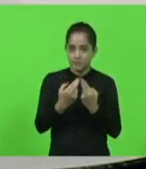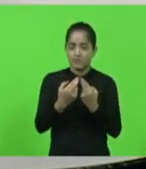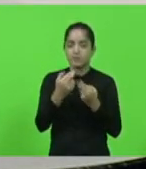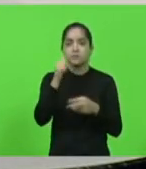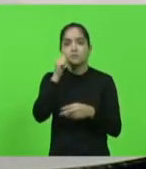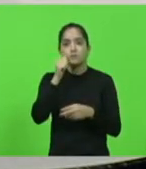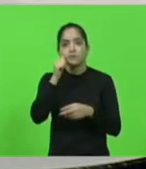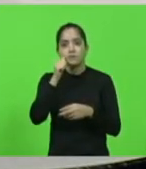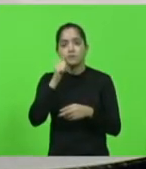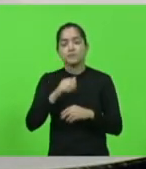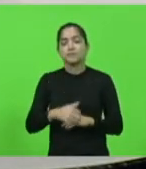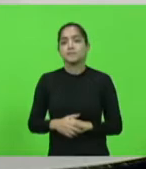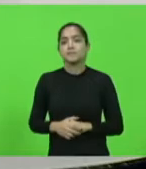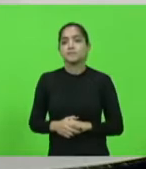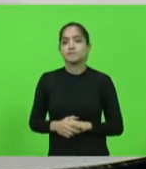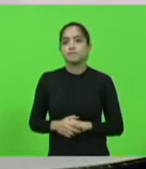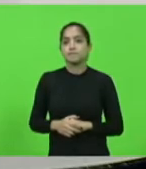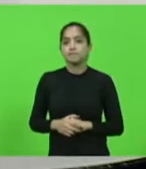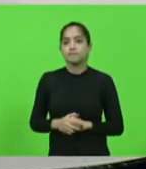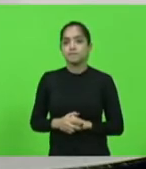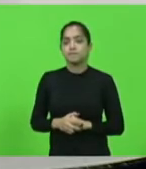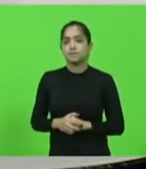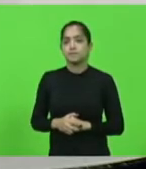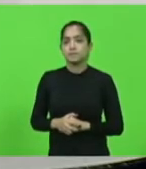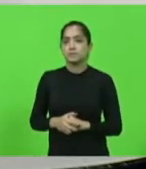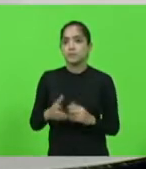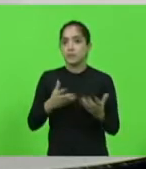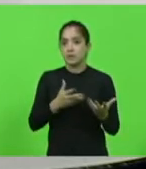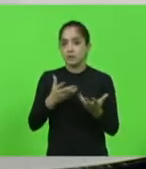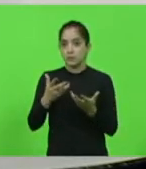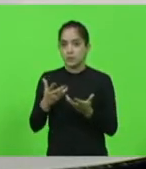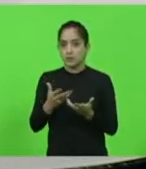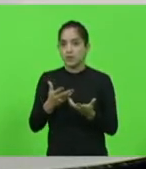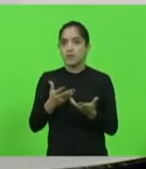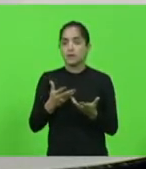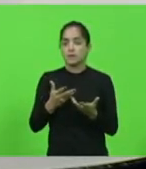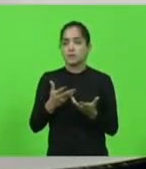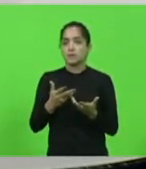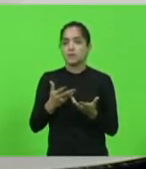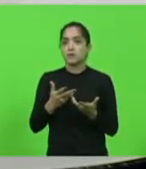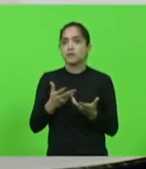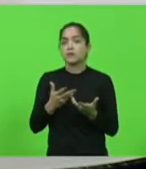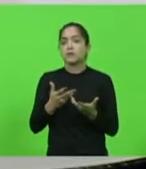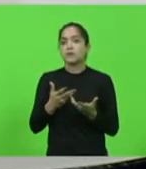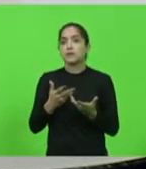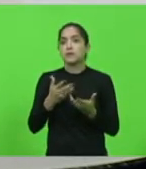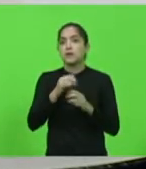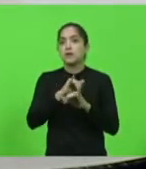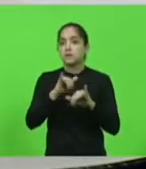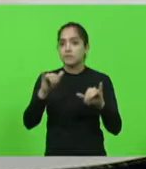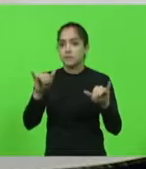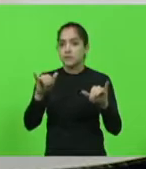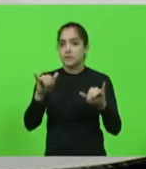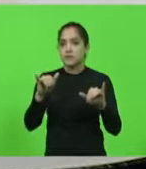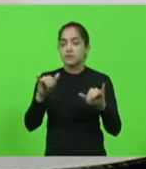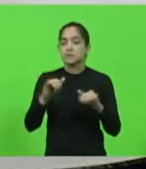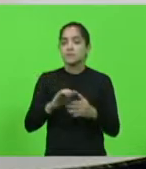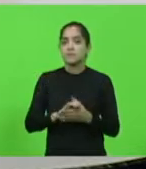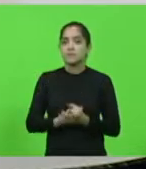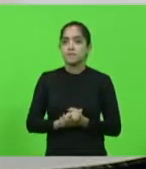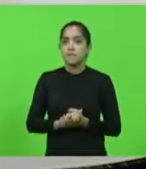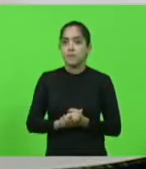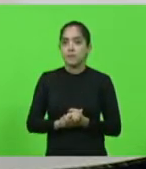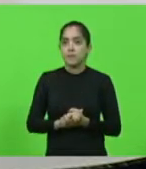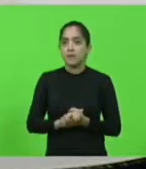do Parlamento. Eu quero também, senhor presidente, de forma muito breve, relatar à Vossa Excelência que